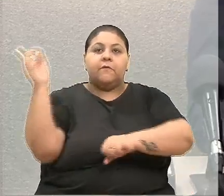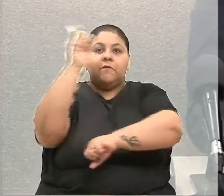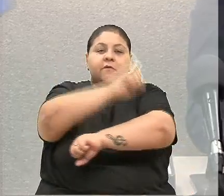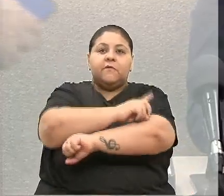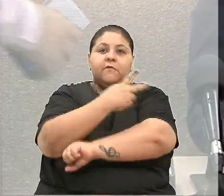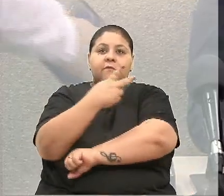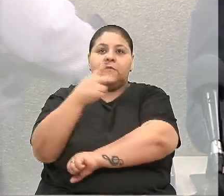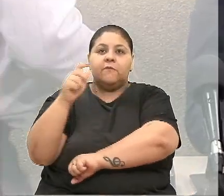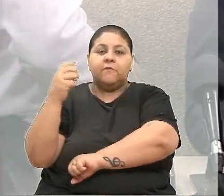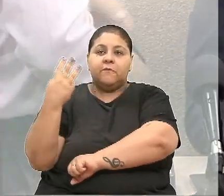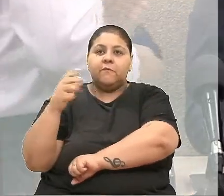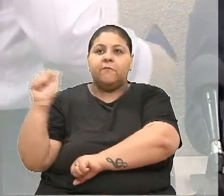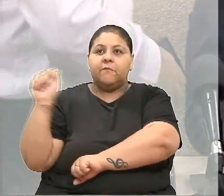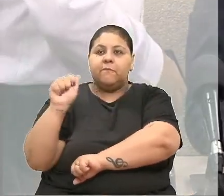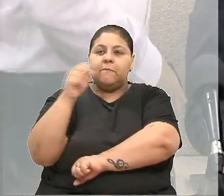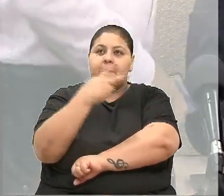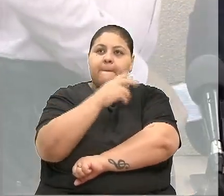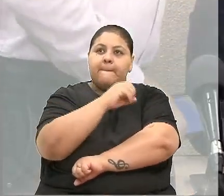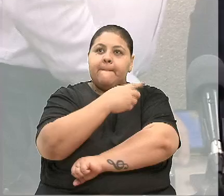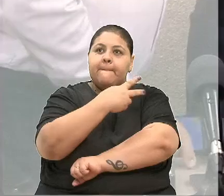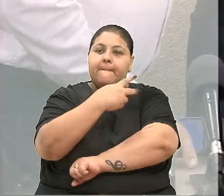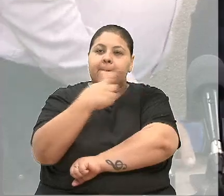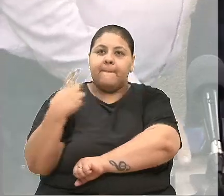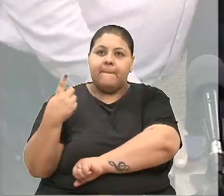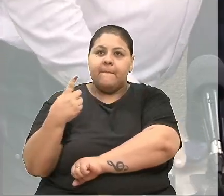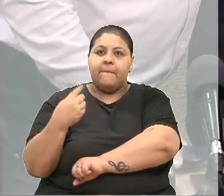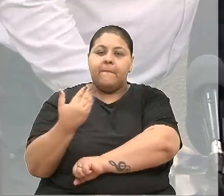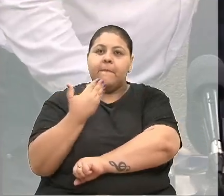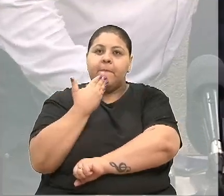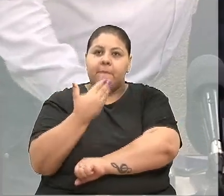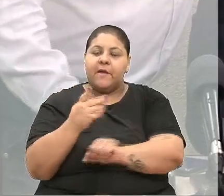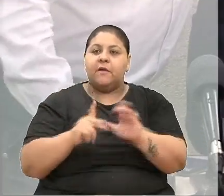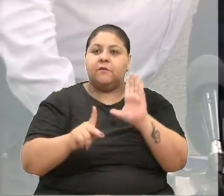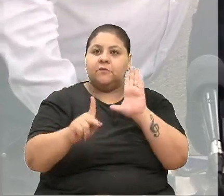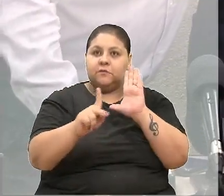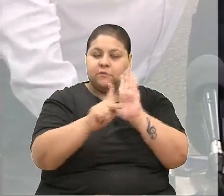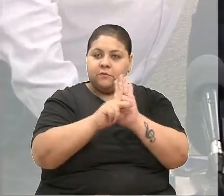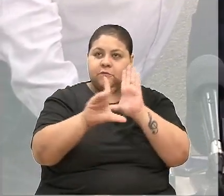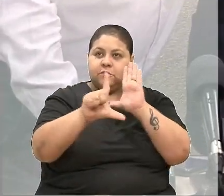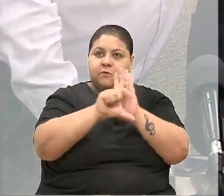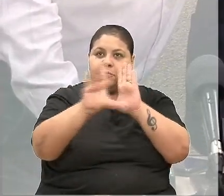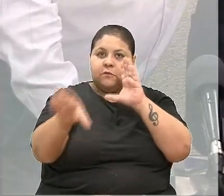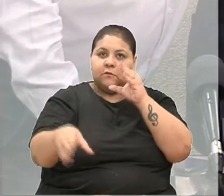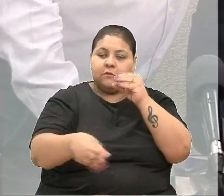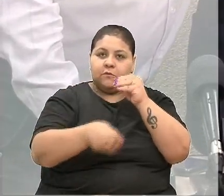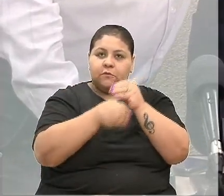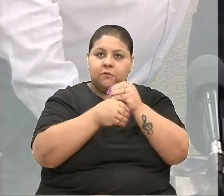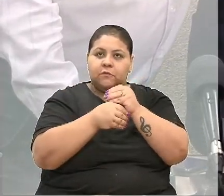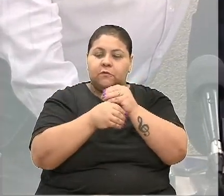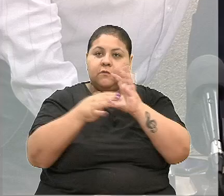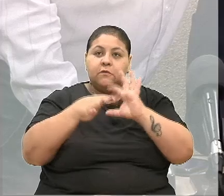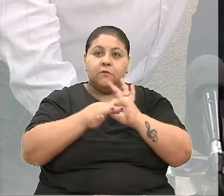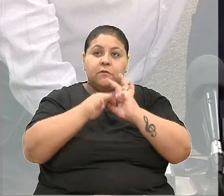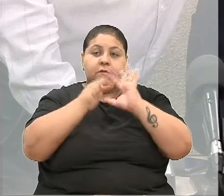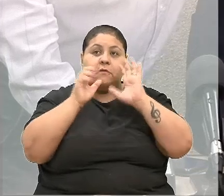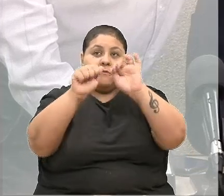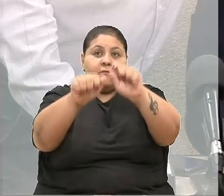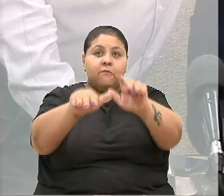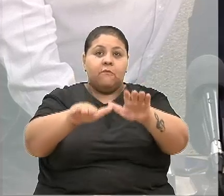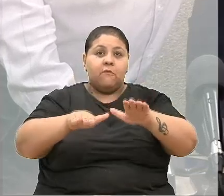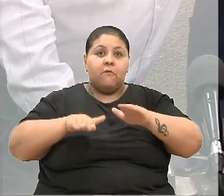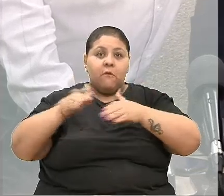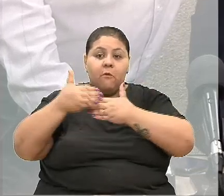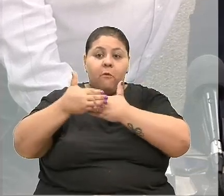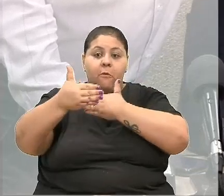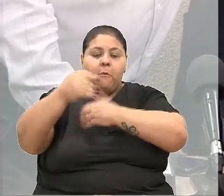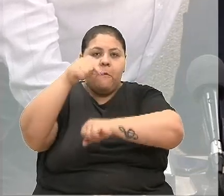23 de agosto de 2013. Busca o presente projeto de lei complementar a autorização legislativa para prorrogar o